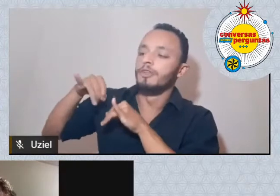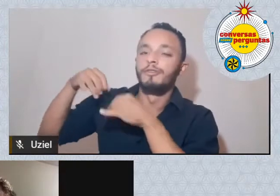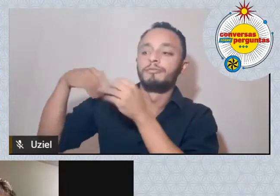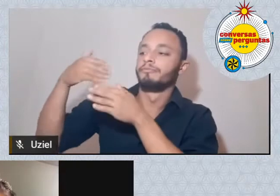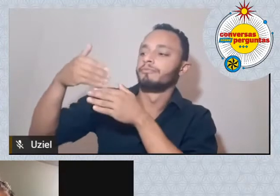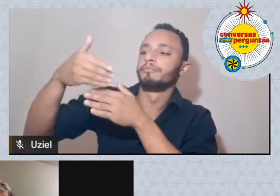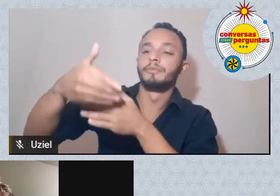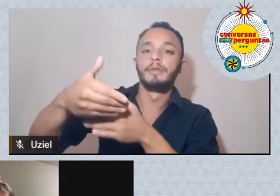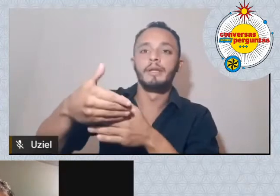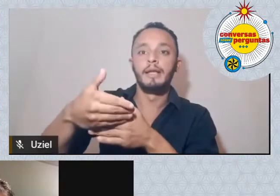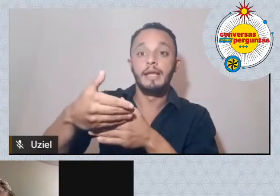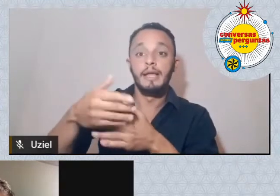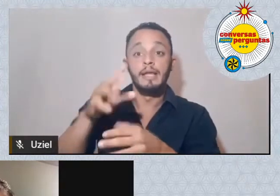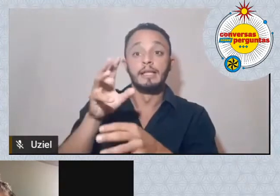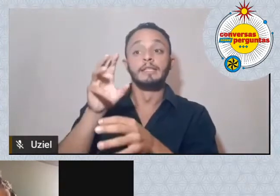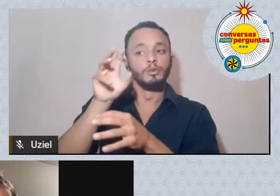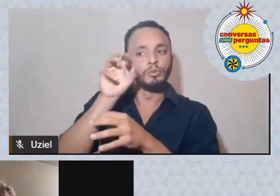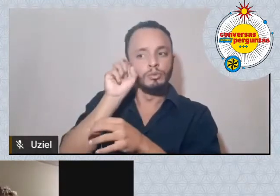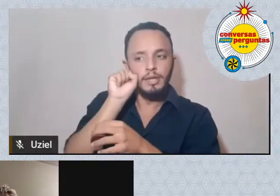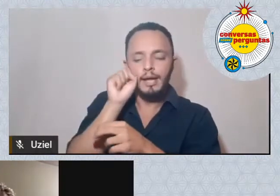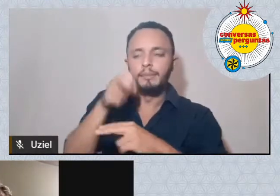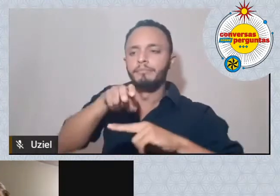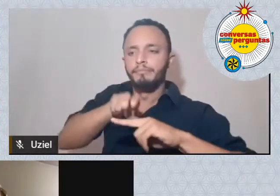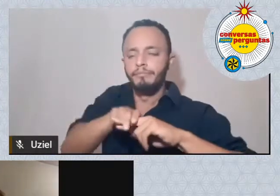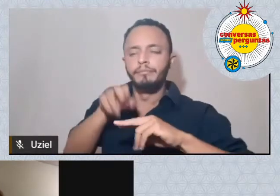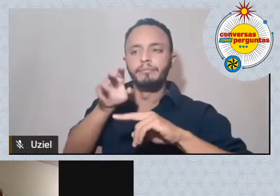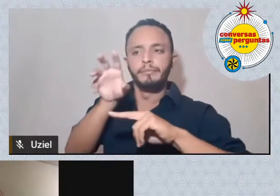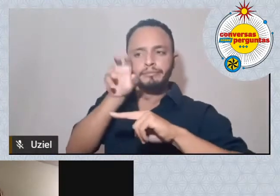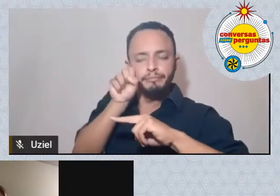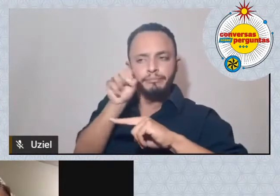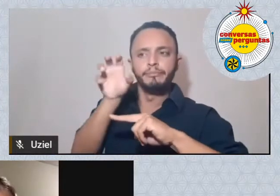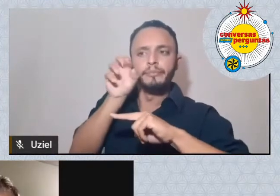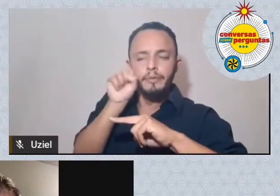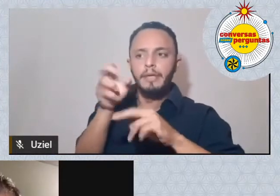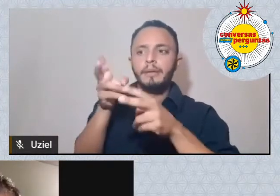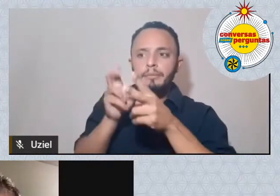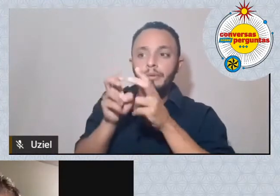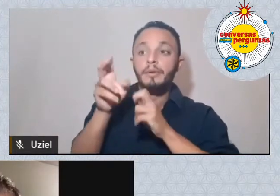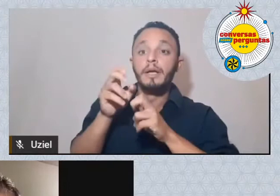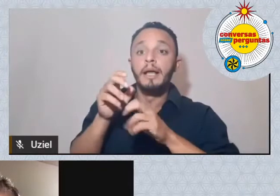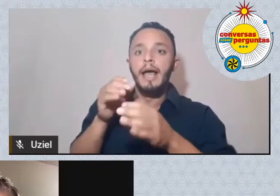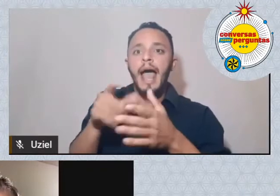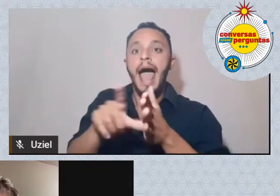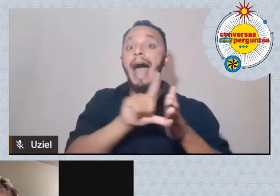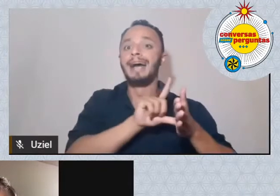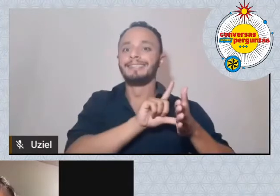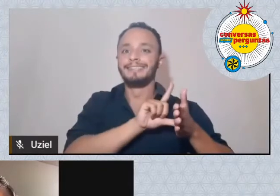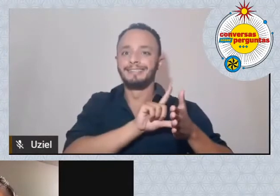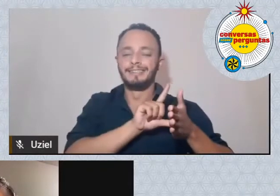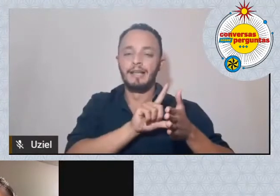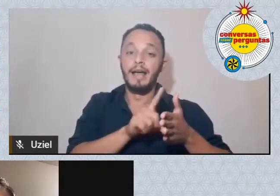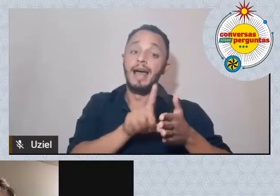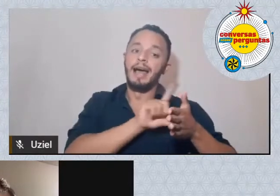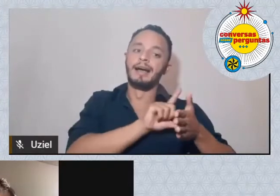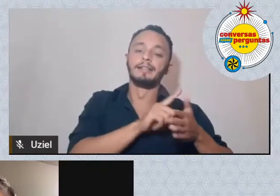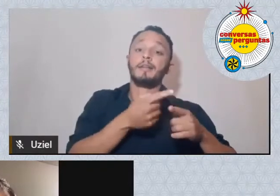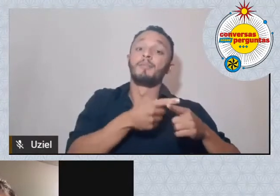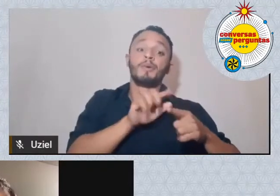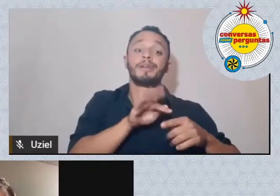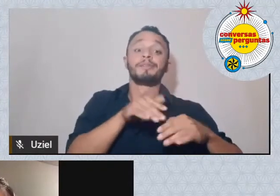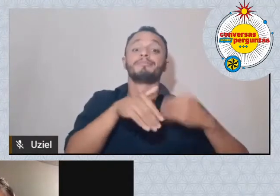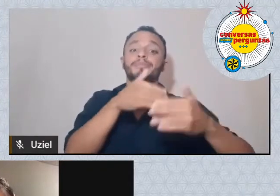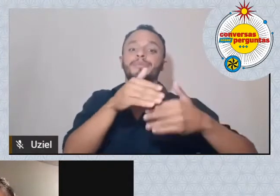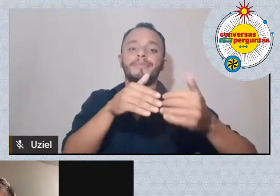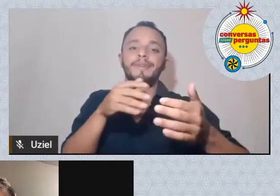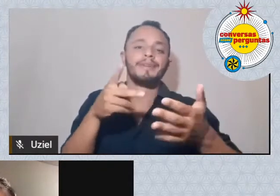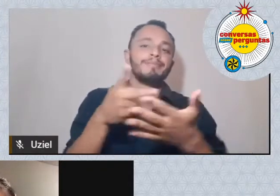em atacá-lo, em mitigá-lo antes que ele vire transtornos. Hoje, a atitude